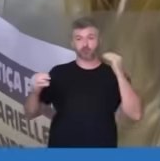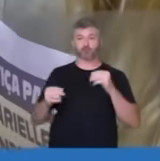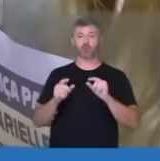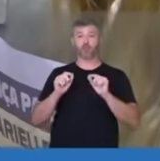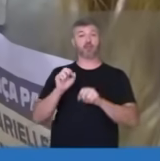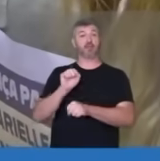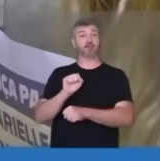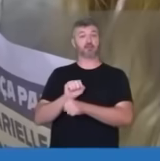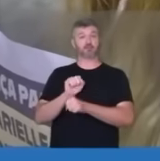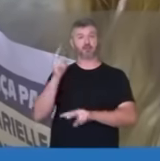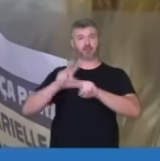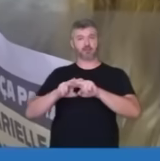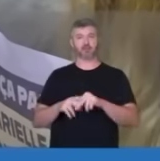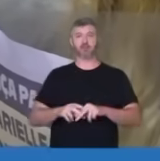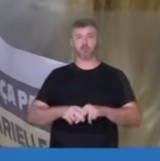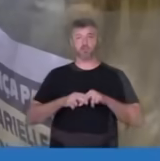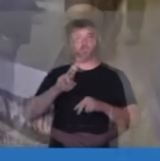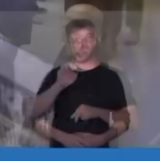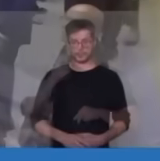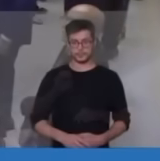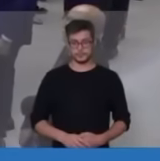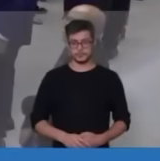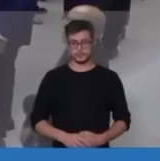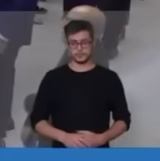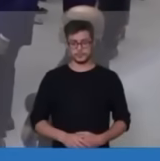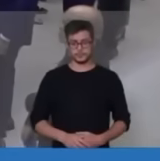lhe espera, a prisão. Por isso a rede orienta sim.